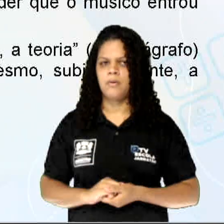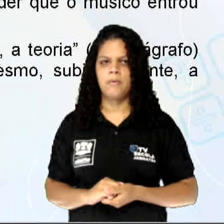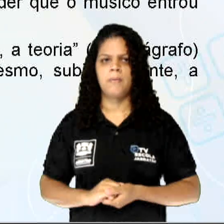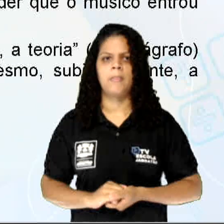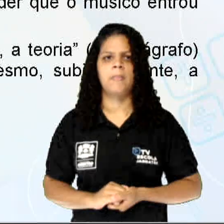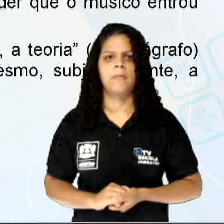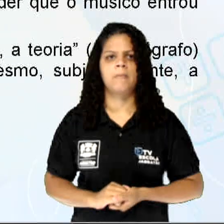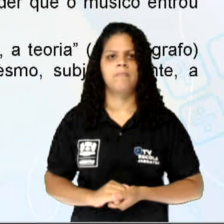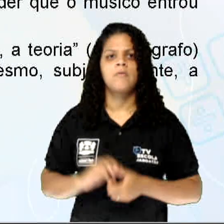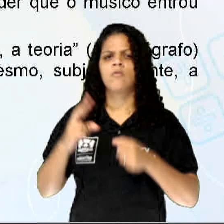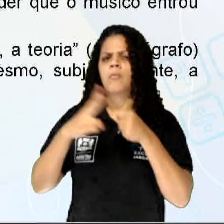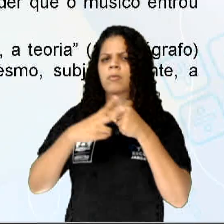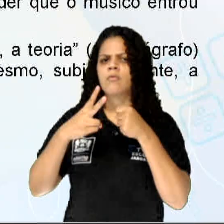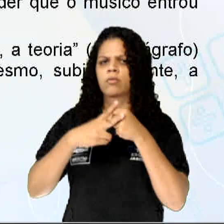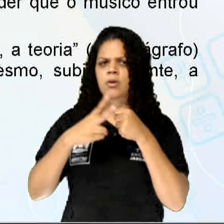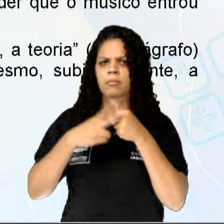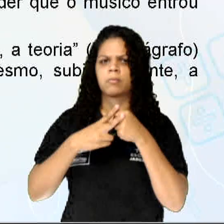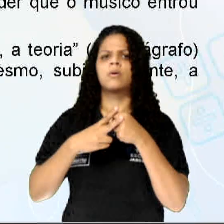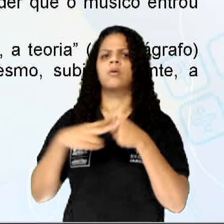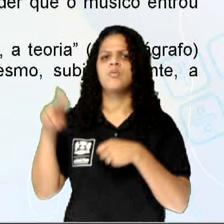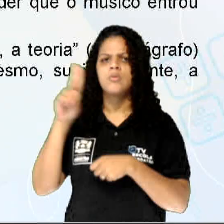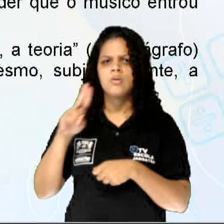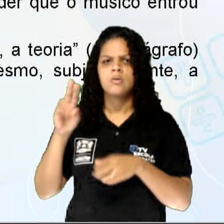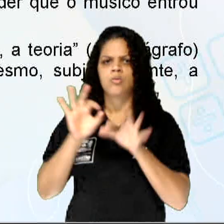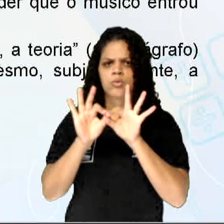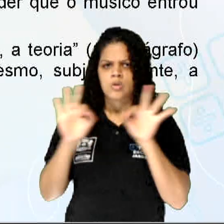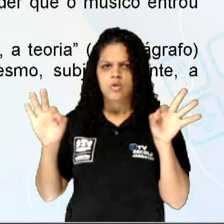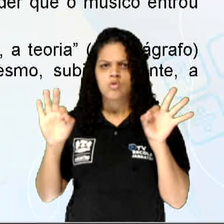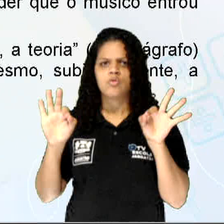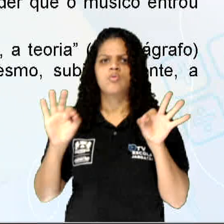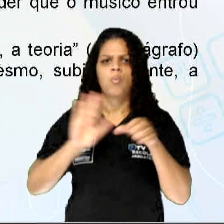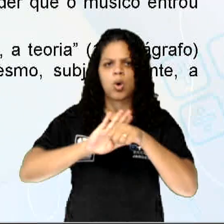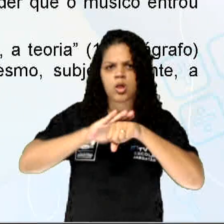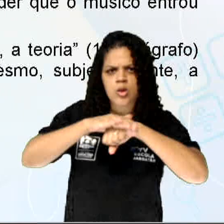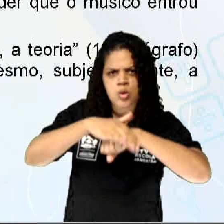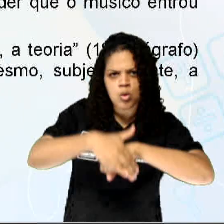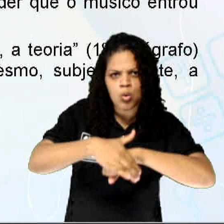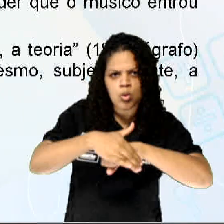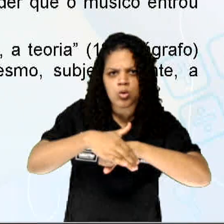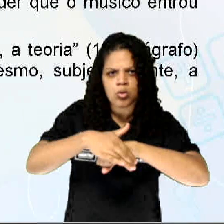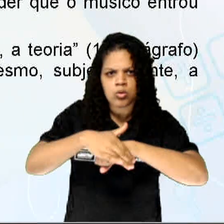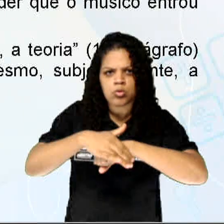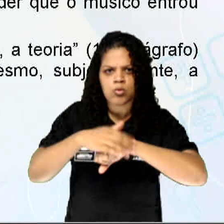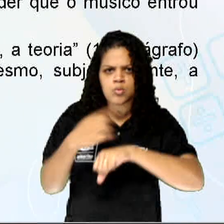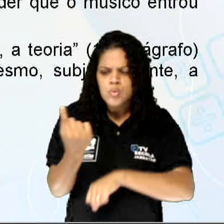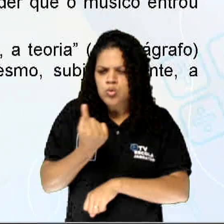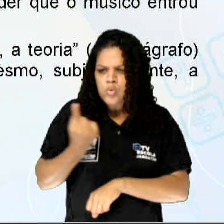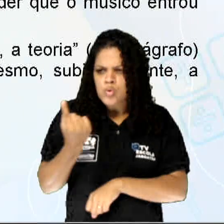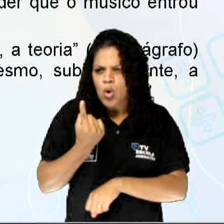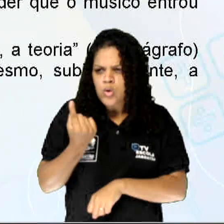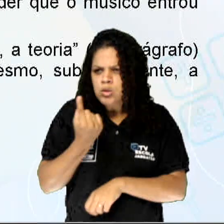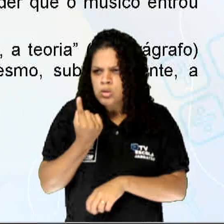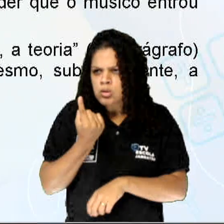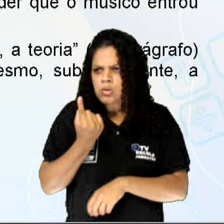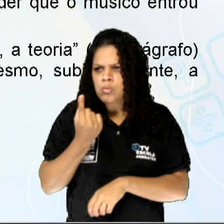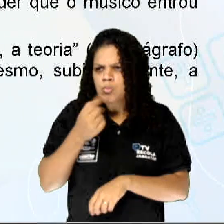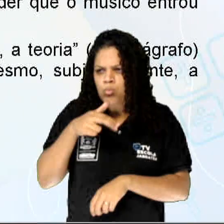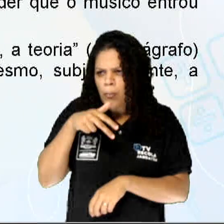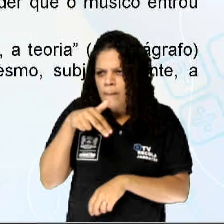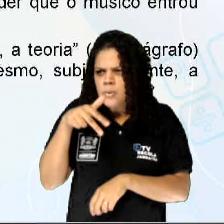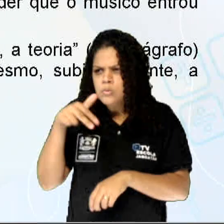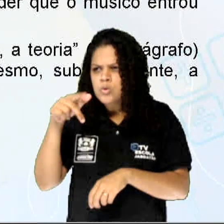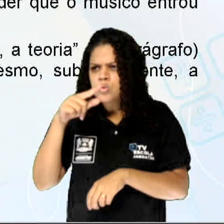verbal utilizada no trecho "uma noite", esgueirou-se sozinho para dentro do jardim zoológico, segundo